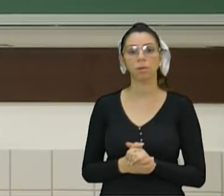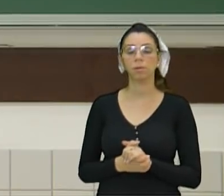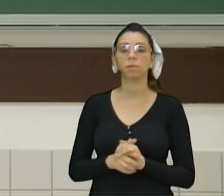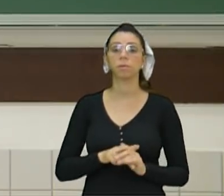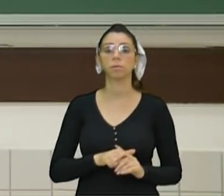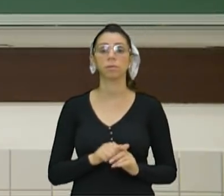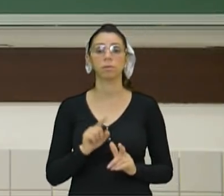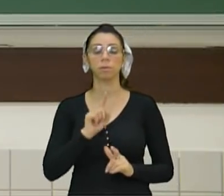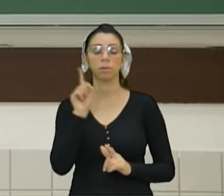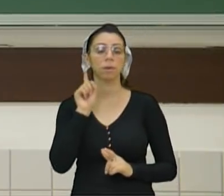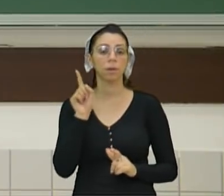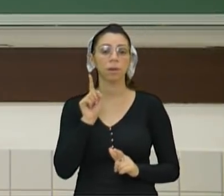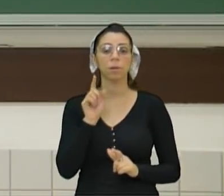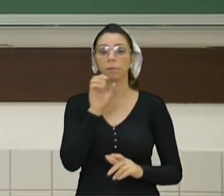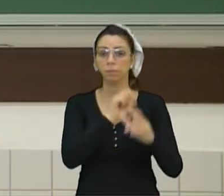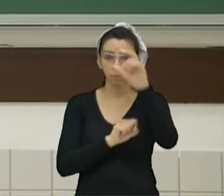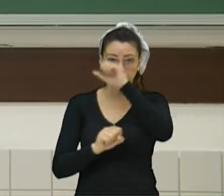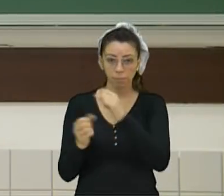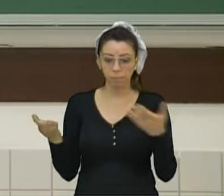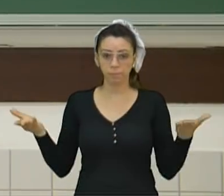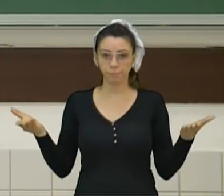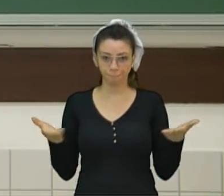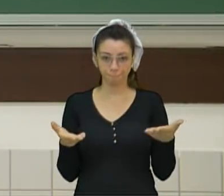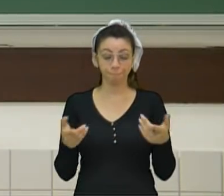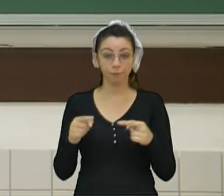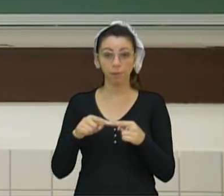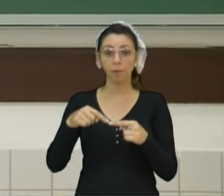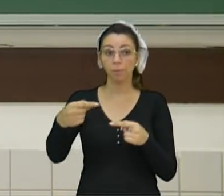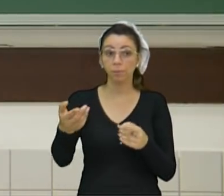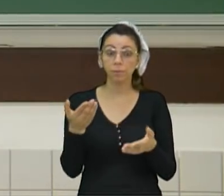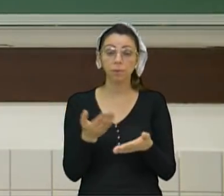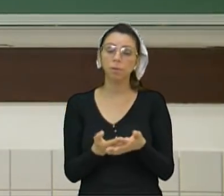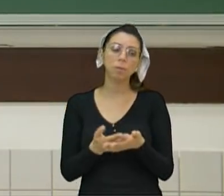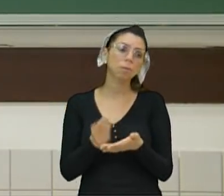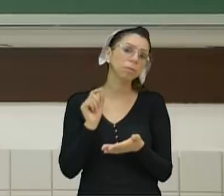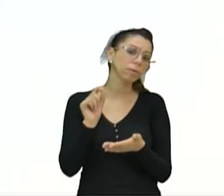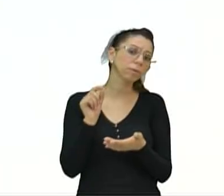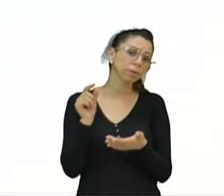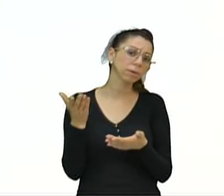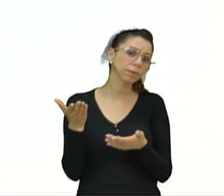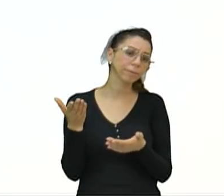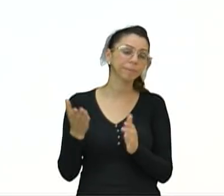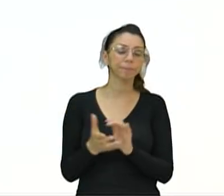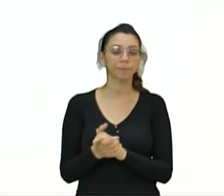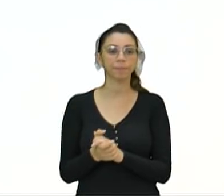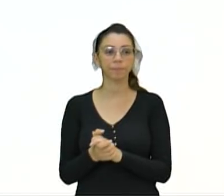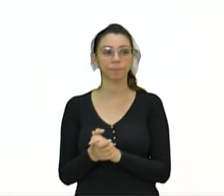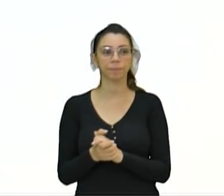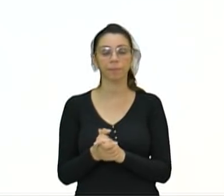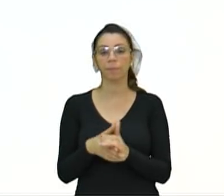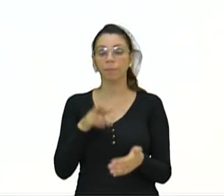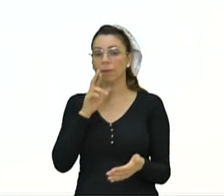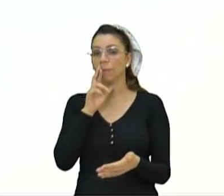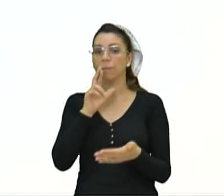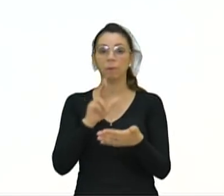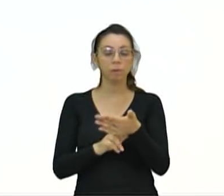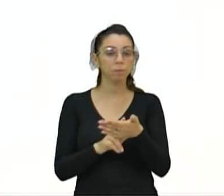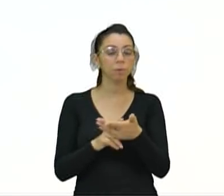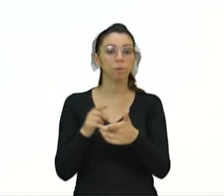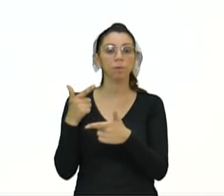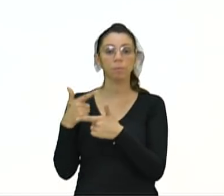que nós trabalhamos hoje. E na próxima aula, o que nós vamos falar? Nós vamos resolver problemas sobre